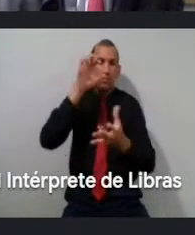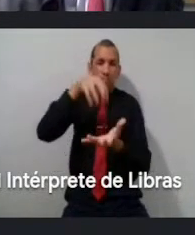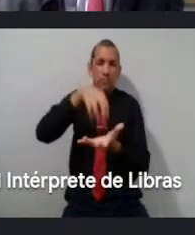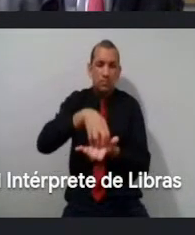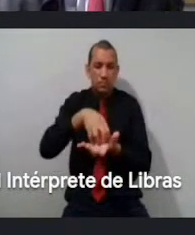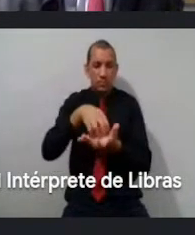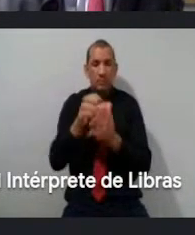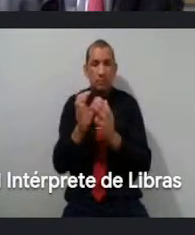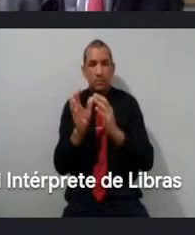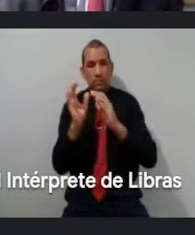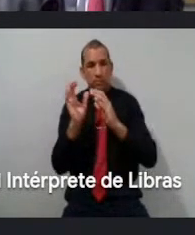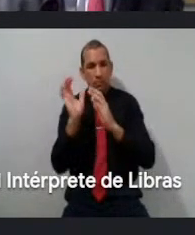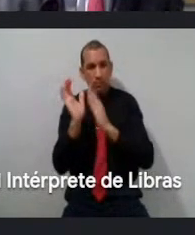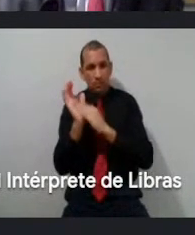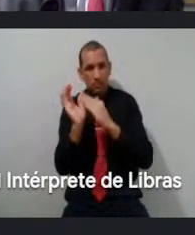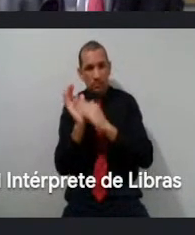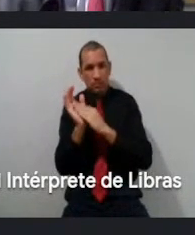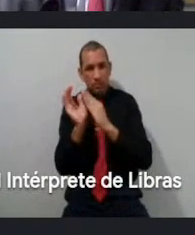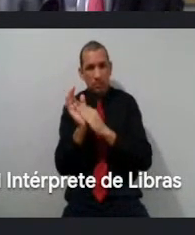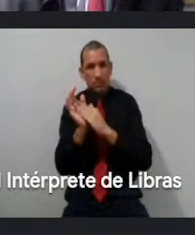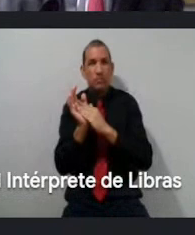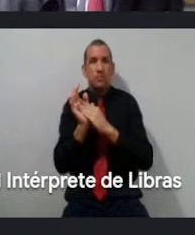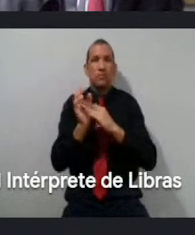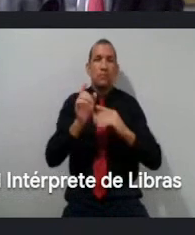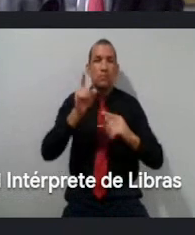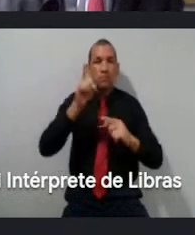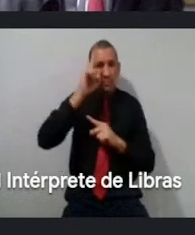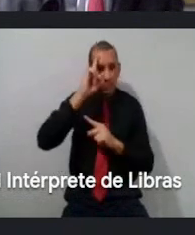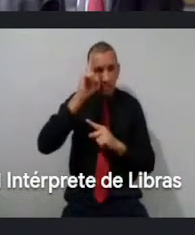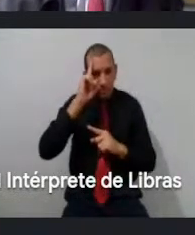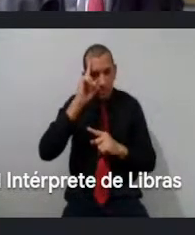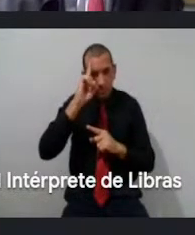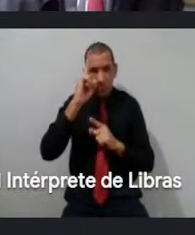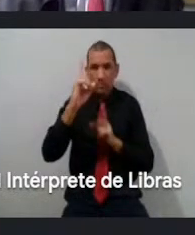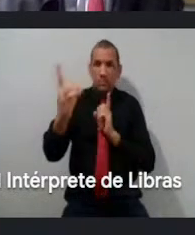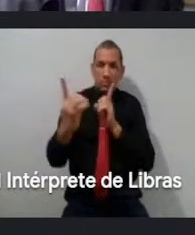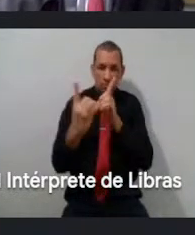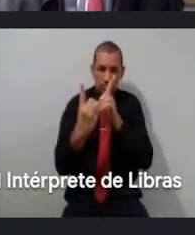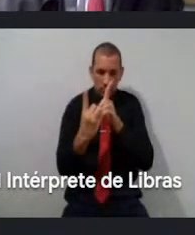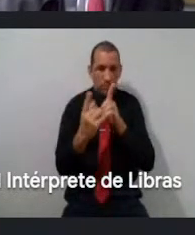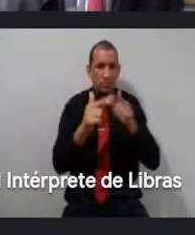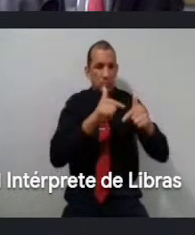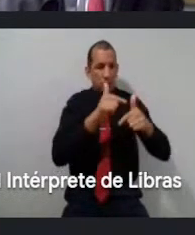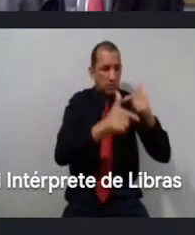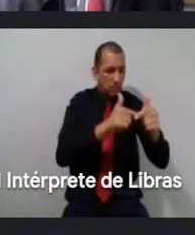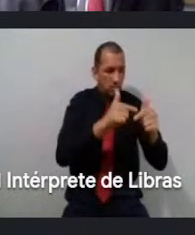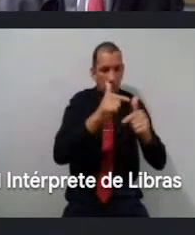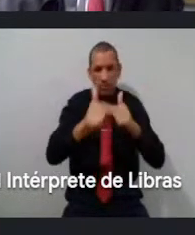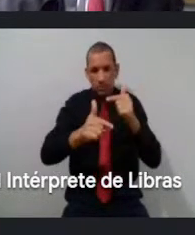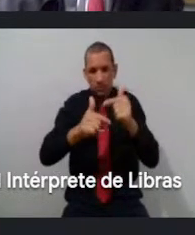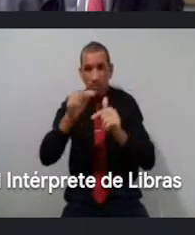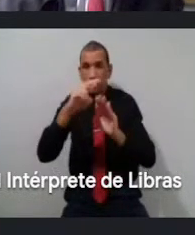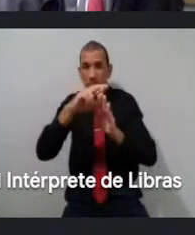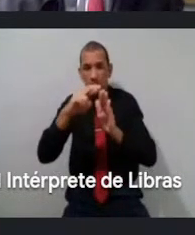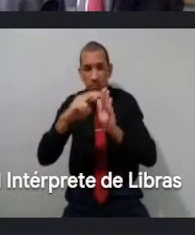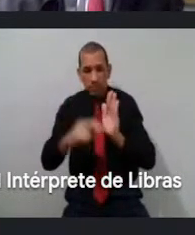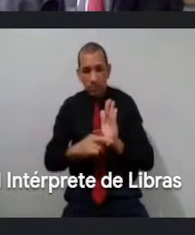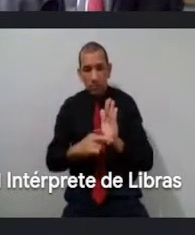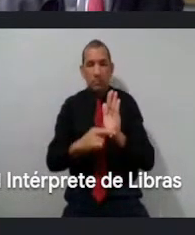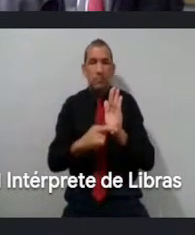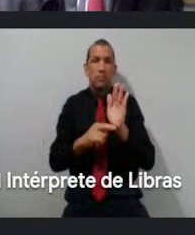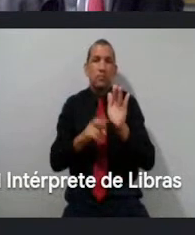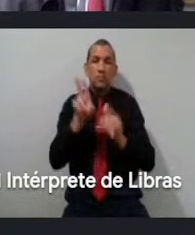sediada em Palmas irá definir as rotinas de atendimento de visão de equipe de trabalho e as regras necessárias à